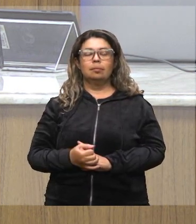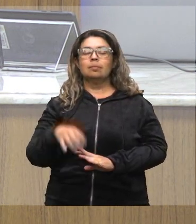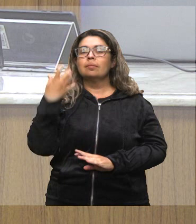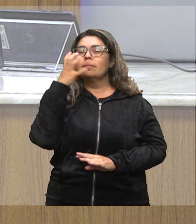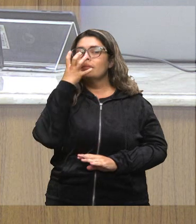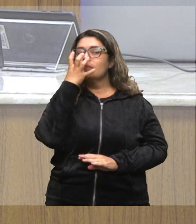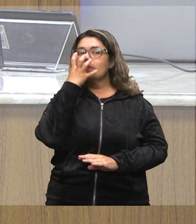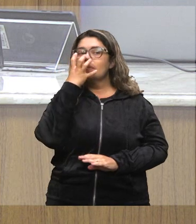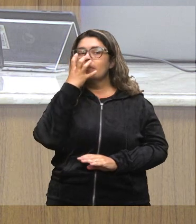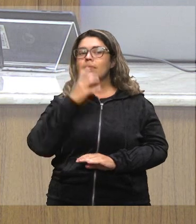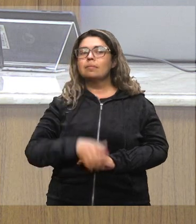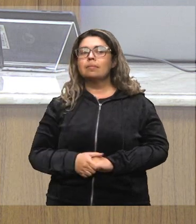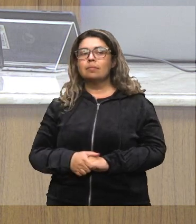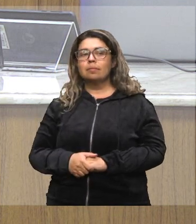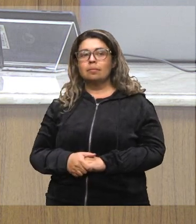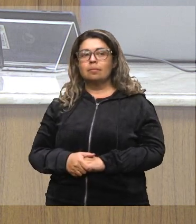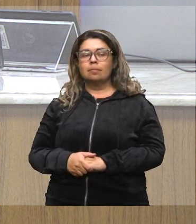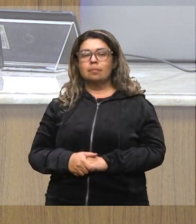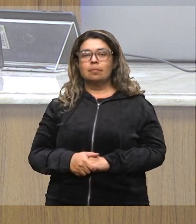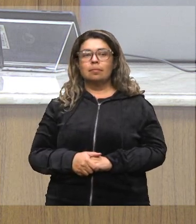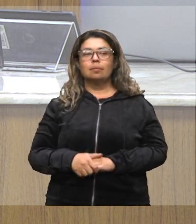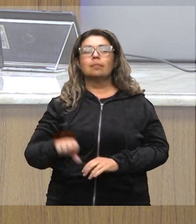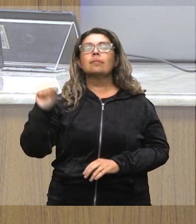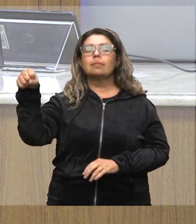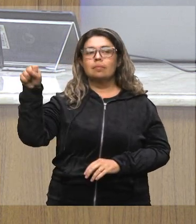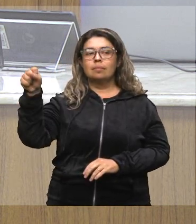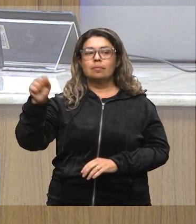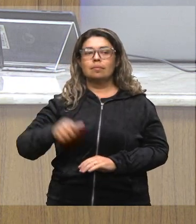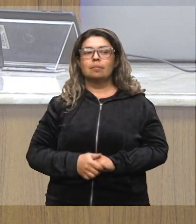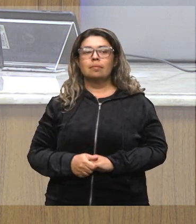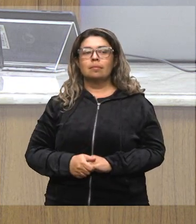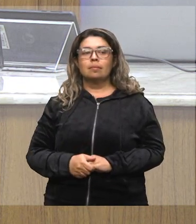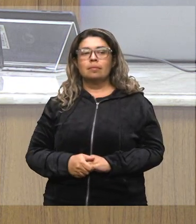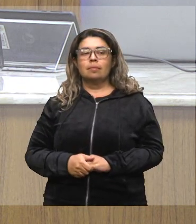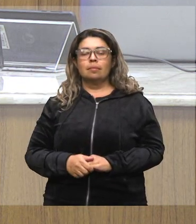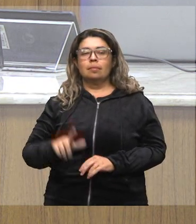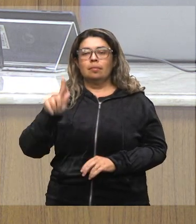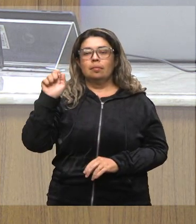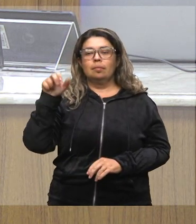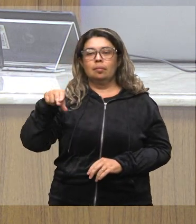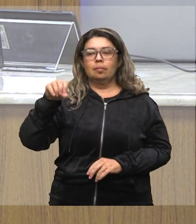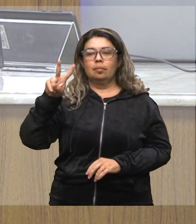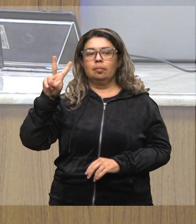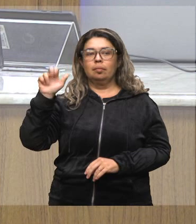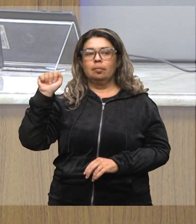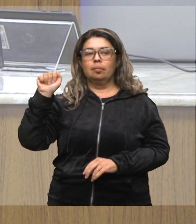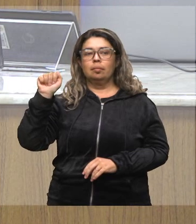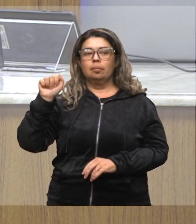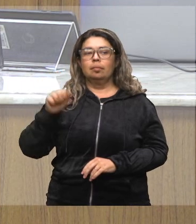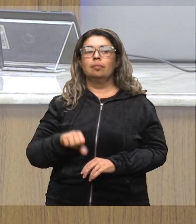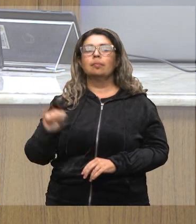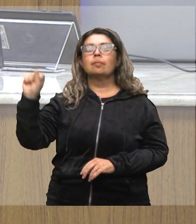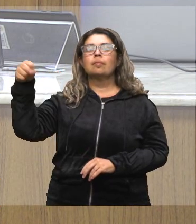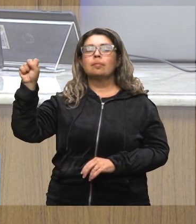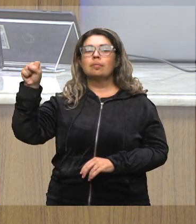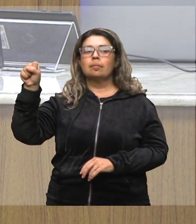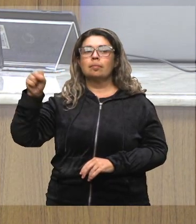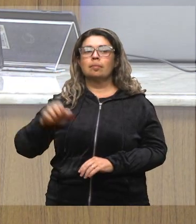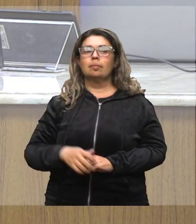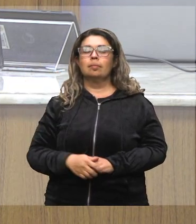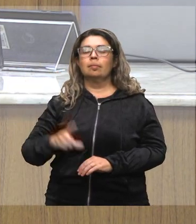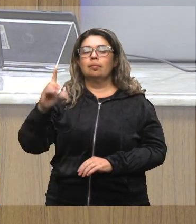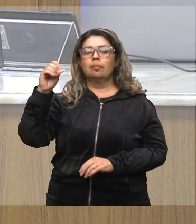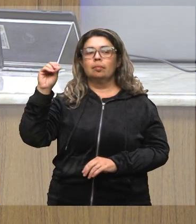Alexandre Cobra Cirino Vêncio. Alexandre Cachorrão vota sim. Dionísio de Gênova Júnior. Dionísio de Gênova vota sim.